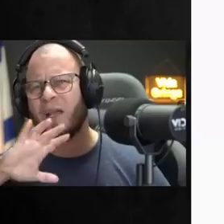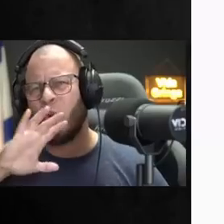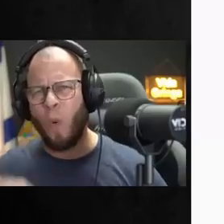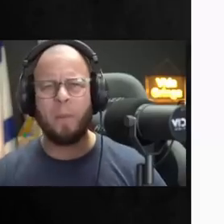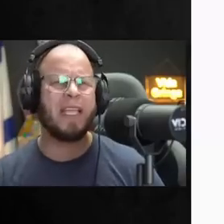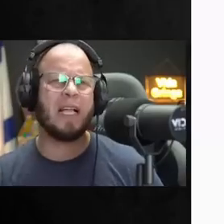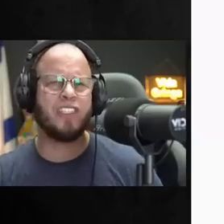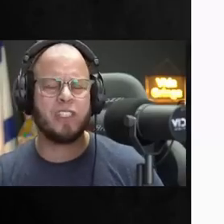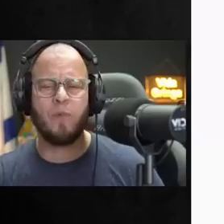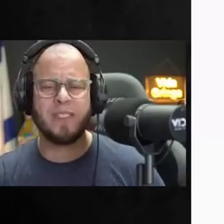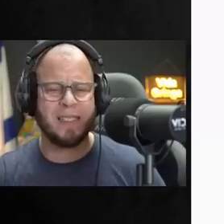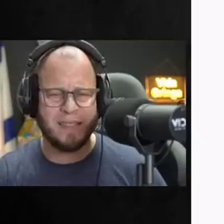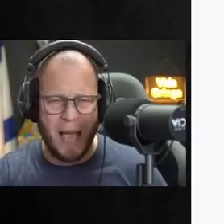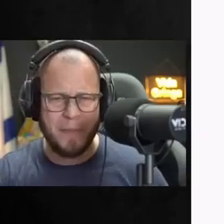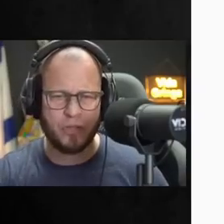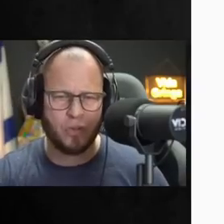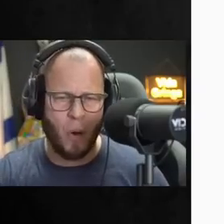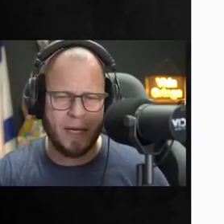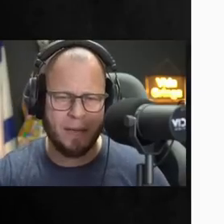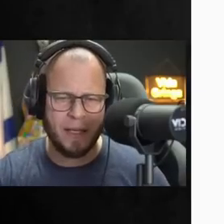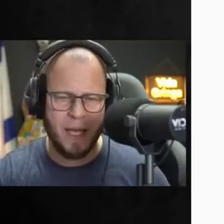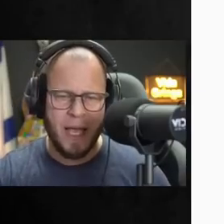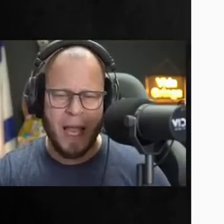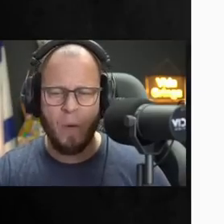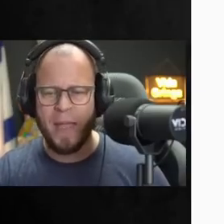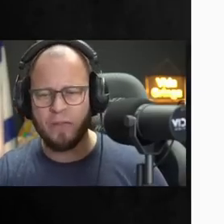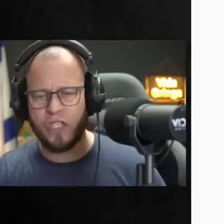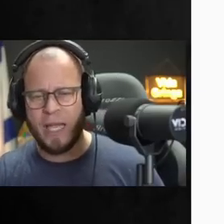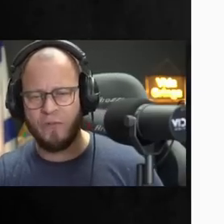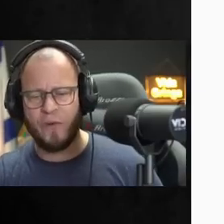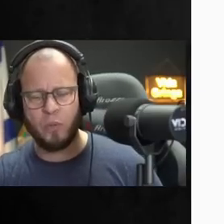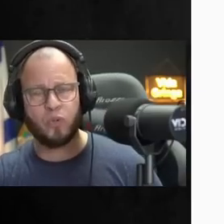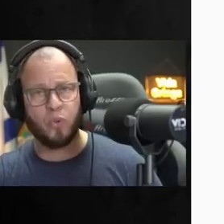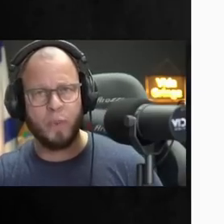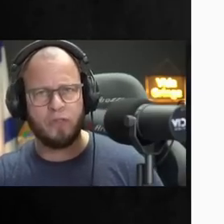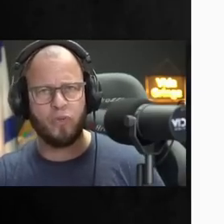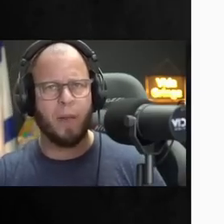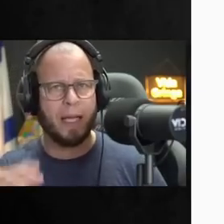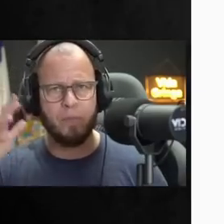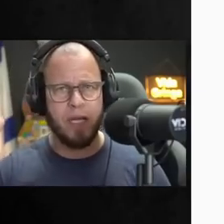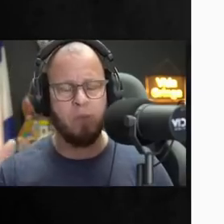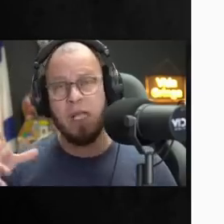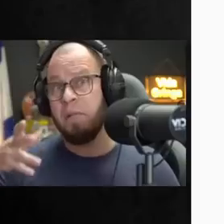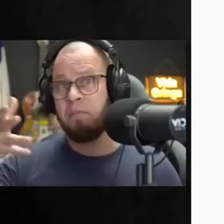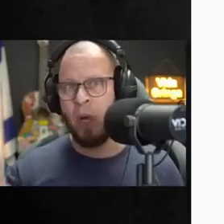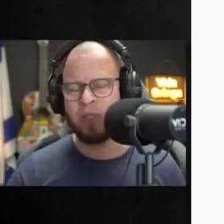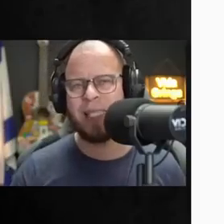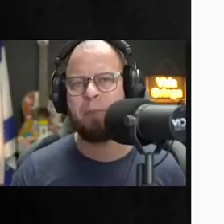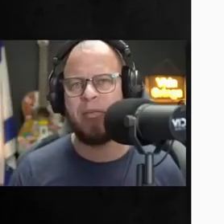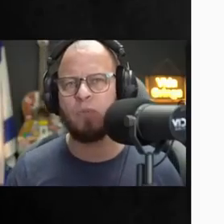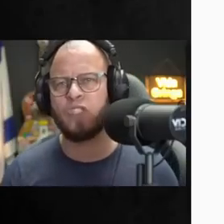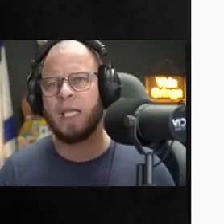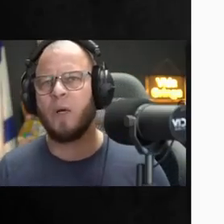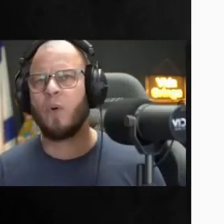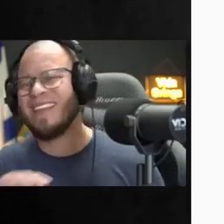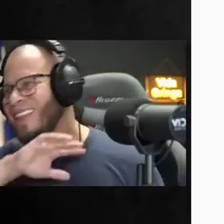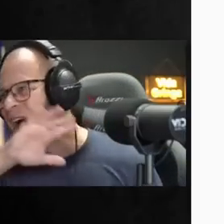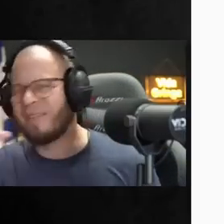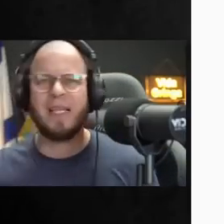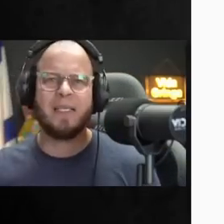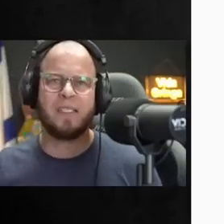Cara complicadíssimo você sabe a história dele realmente ele falou tudo isso de uma reunião não sabemos